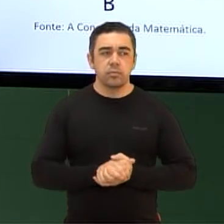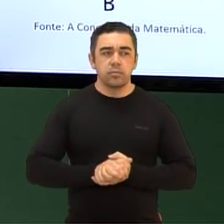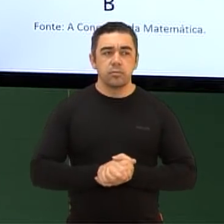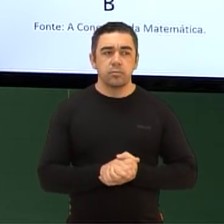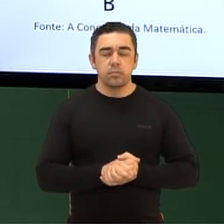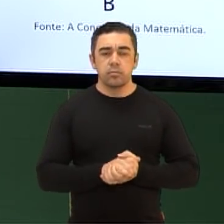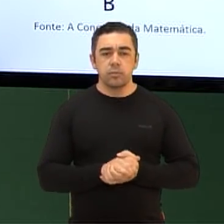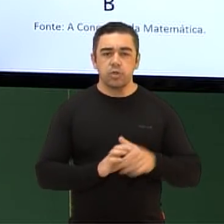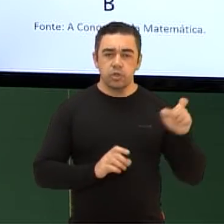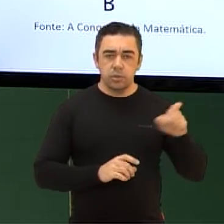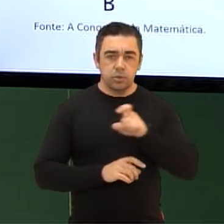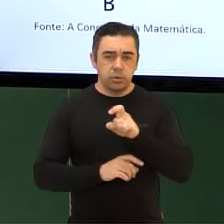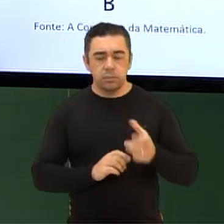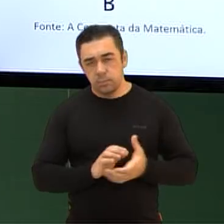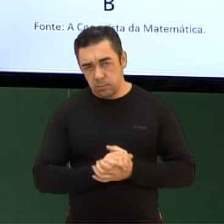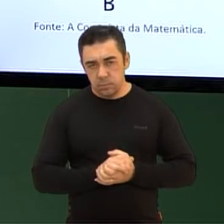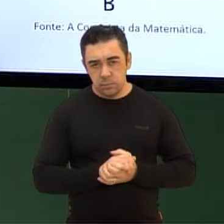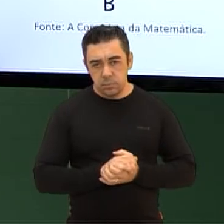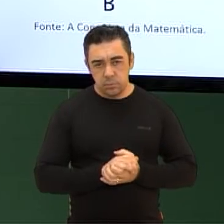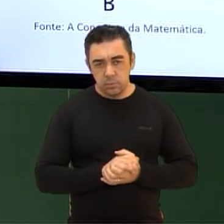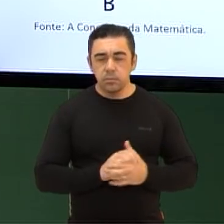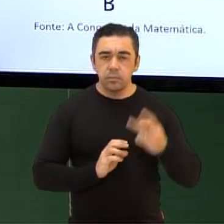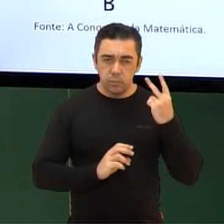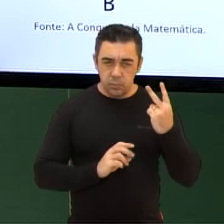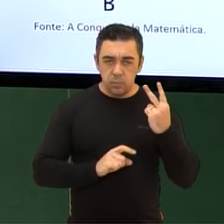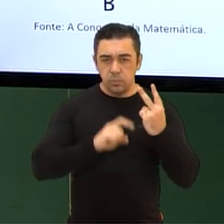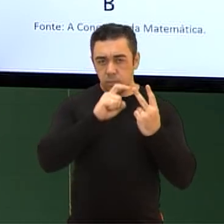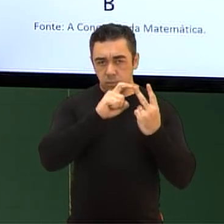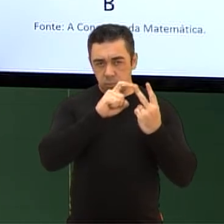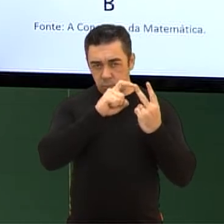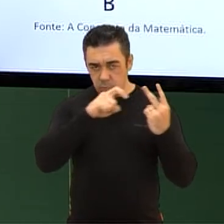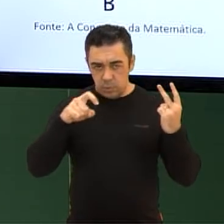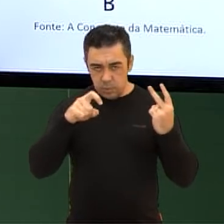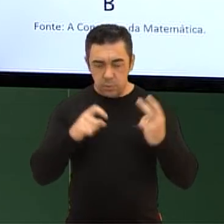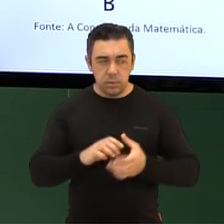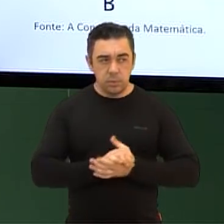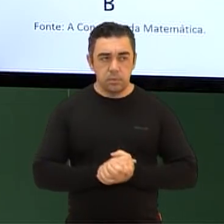x com x. 1x mais 1x, eu tenho